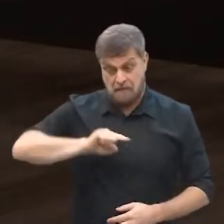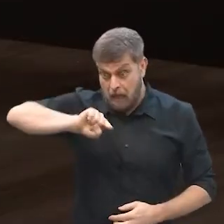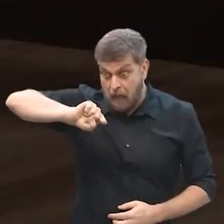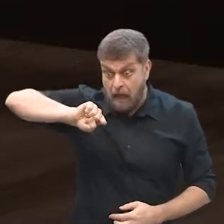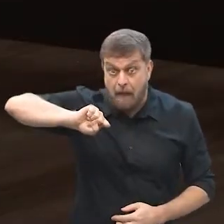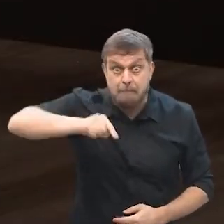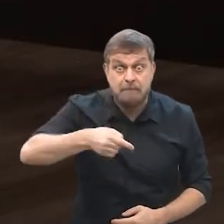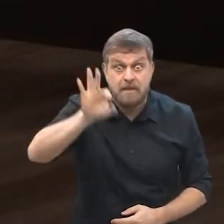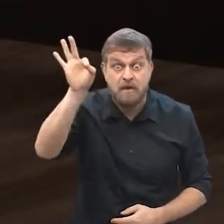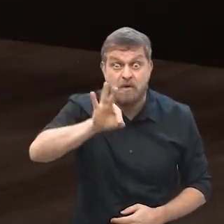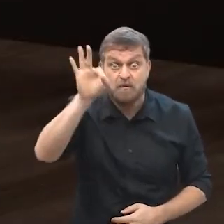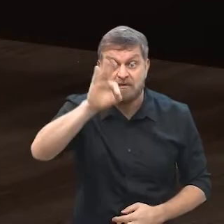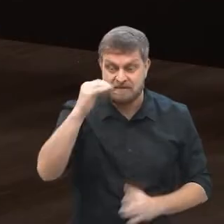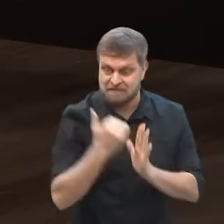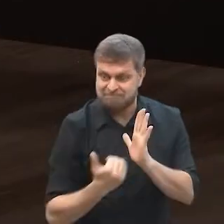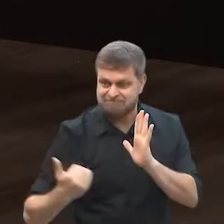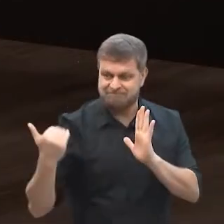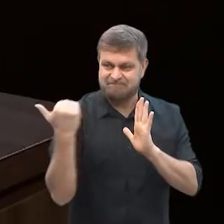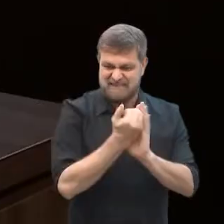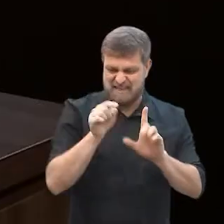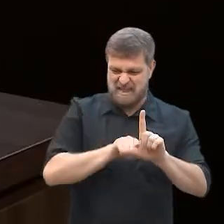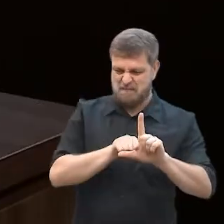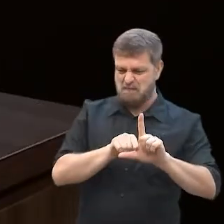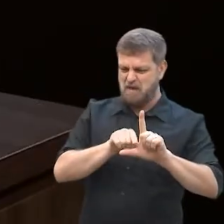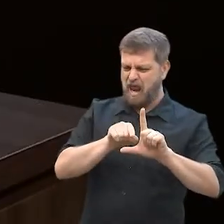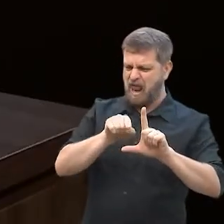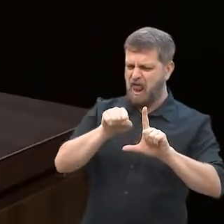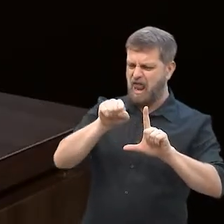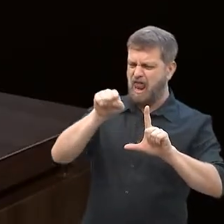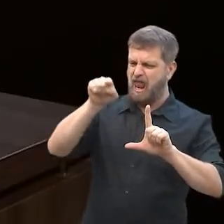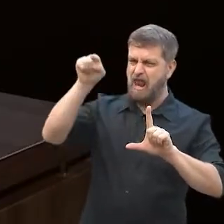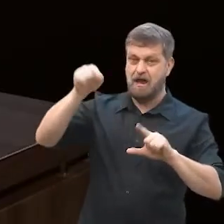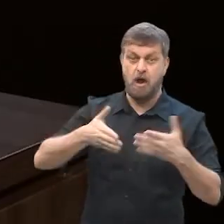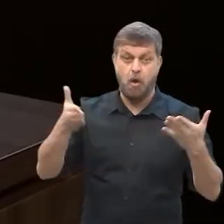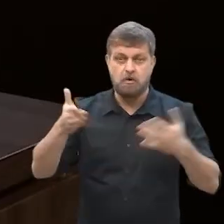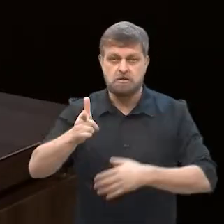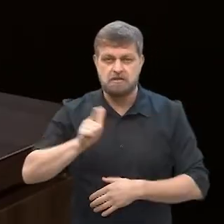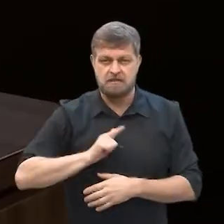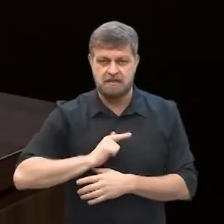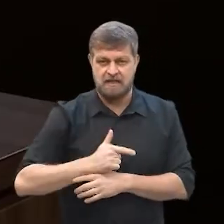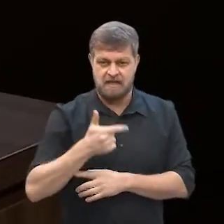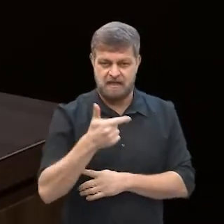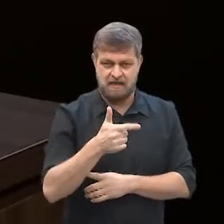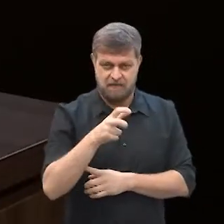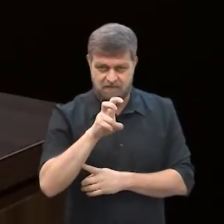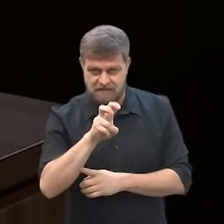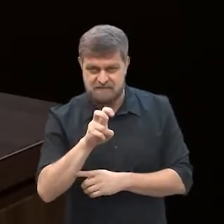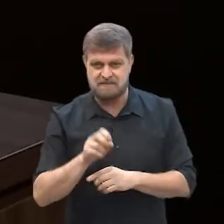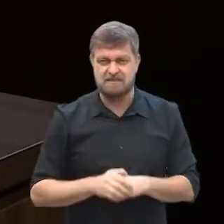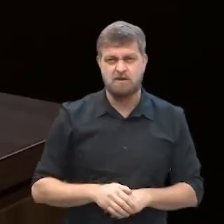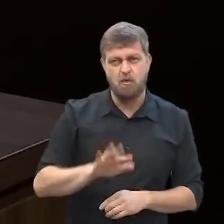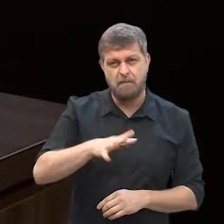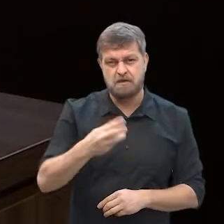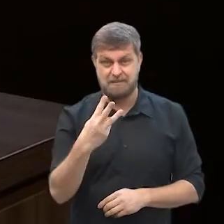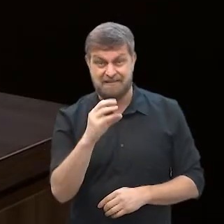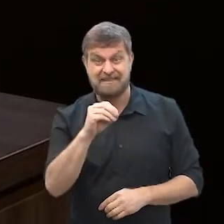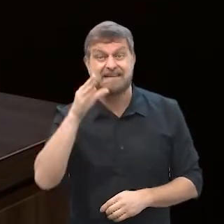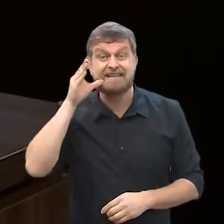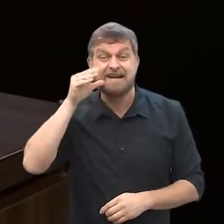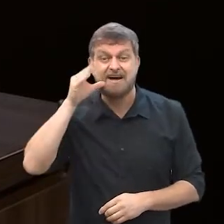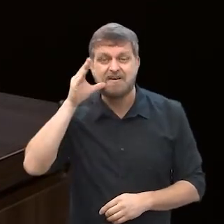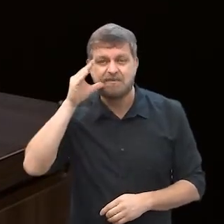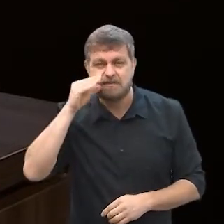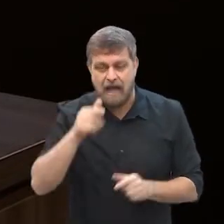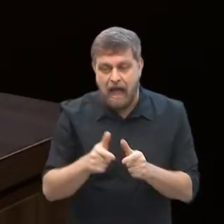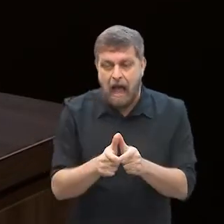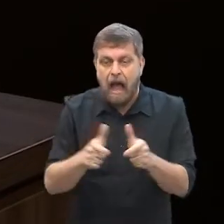de crescimento. Olha só, você hoje tem entre 25 e 30 colaboradores, grande